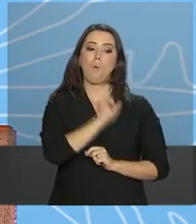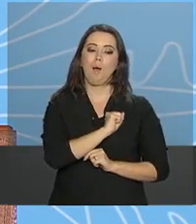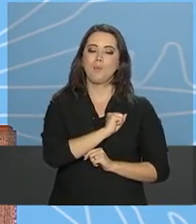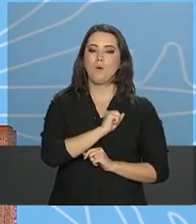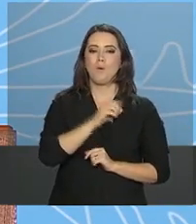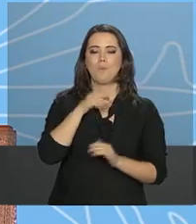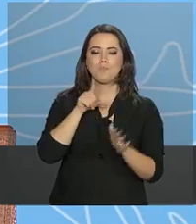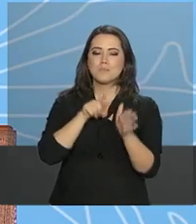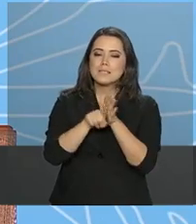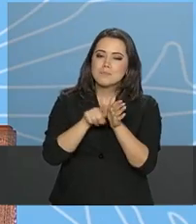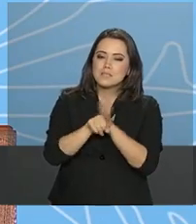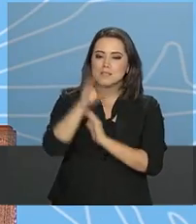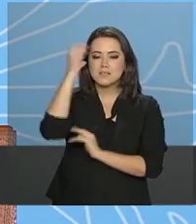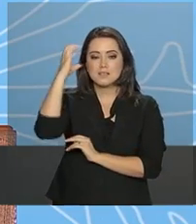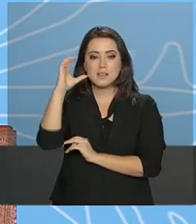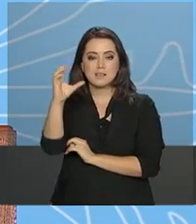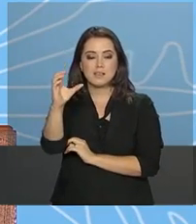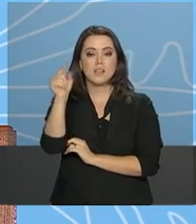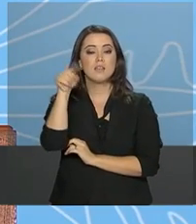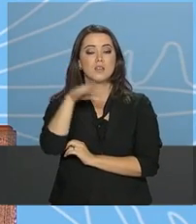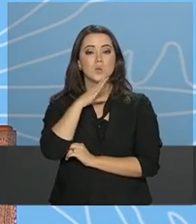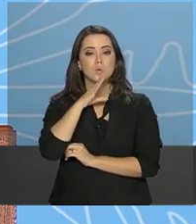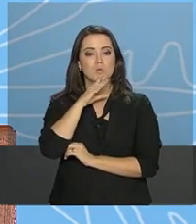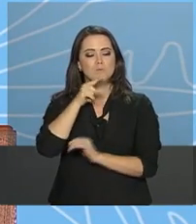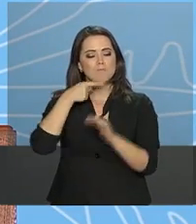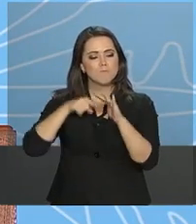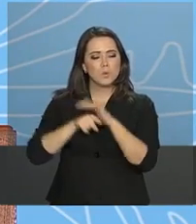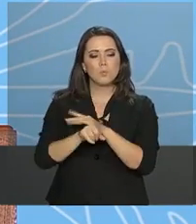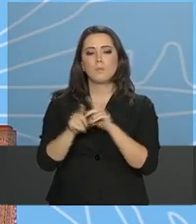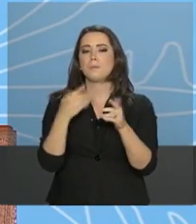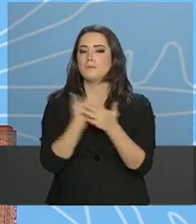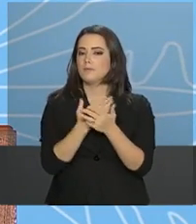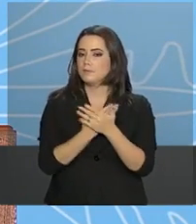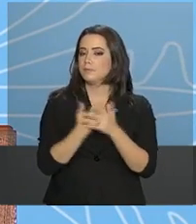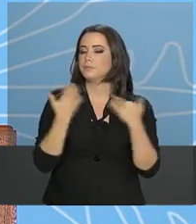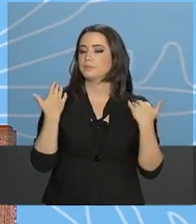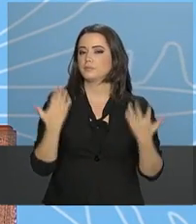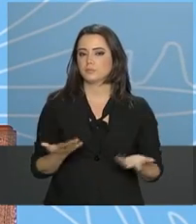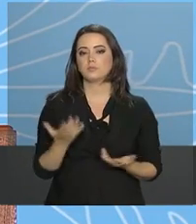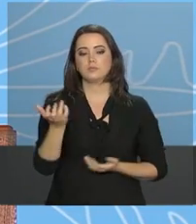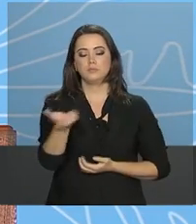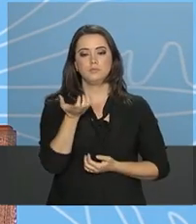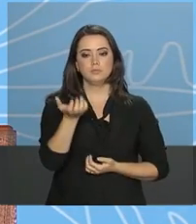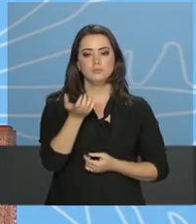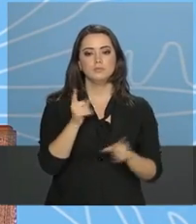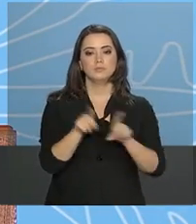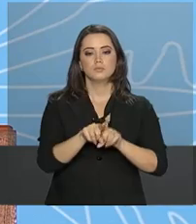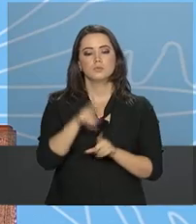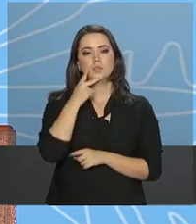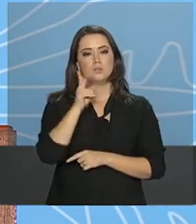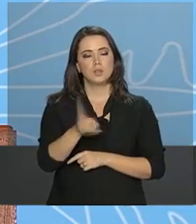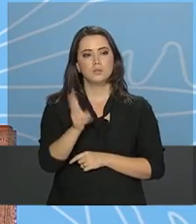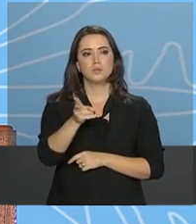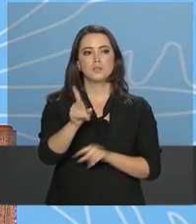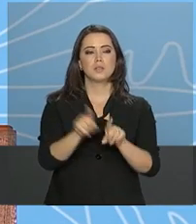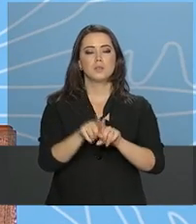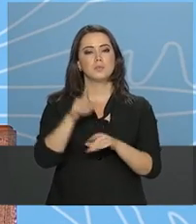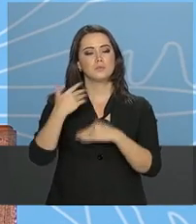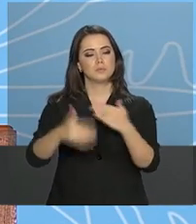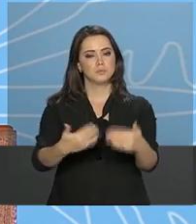na verdade, ao conhecimento. E por isso mesmo eu tenho feito isso com muita